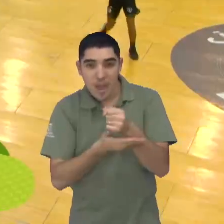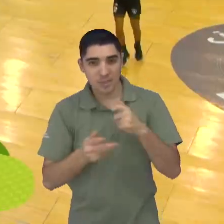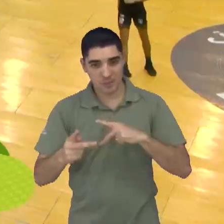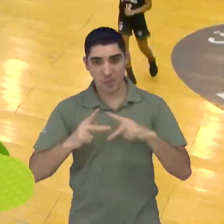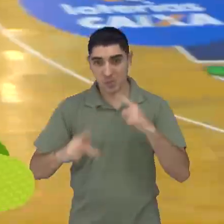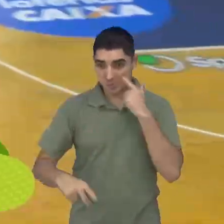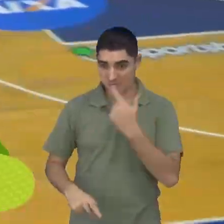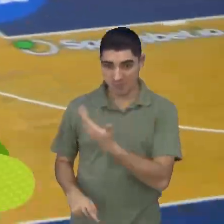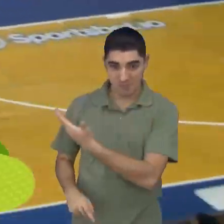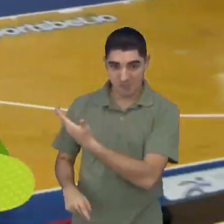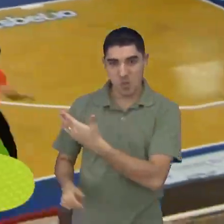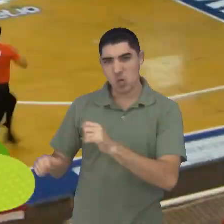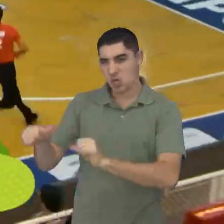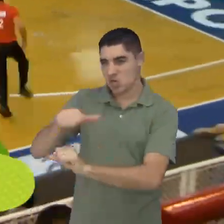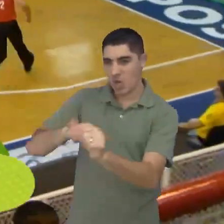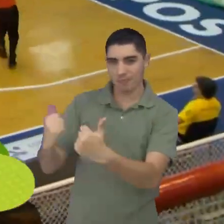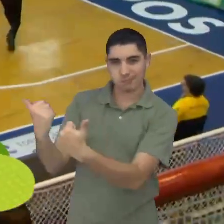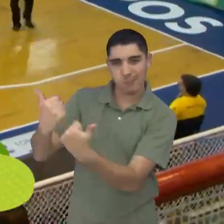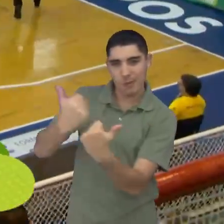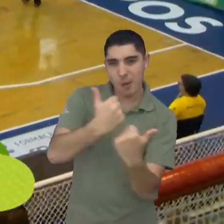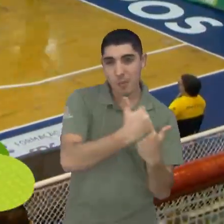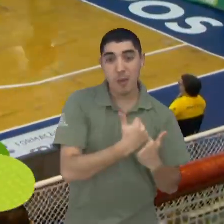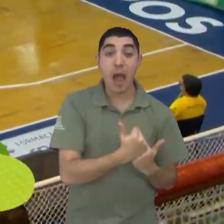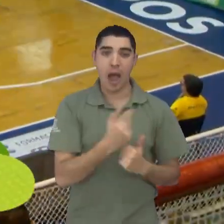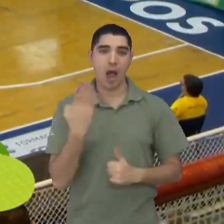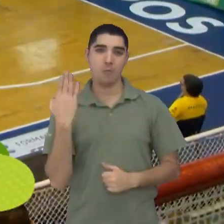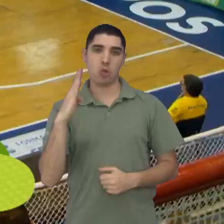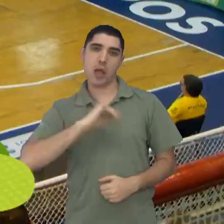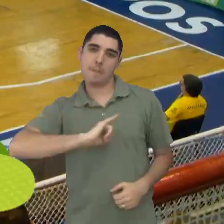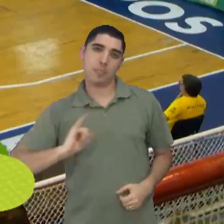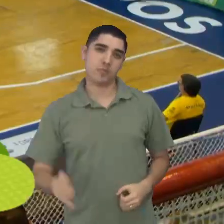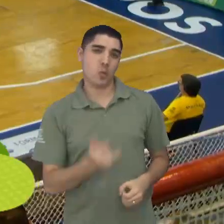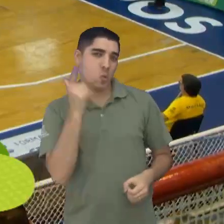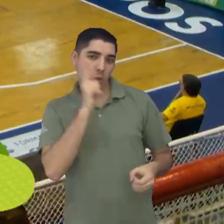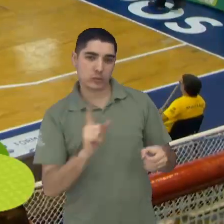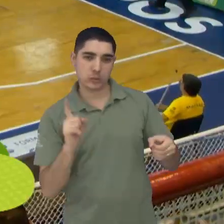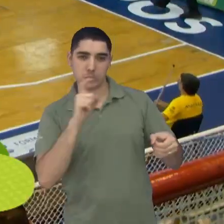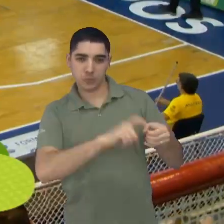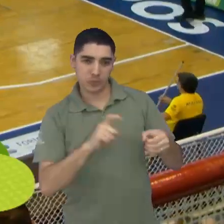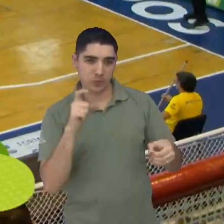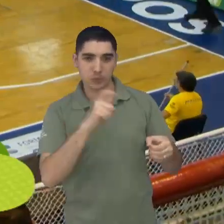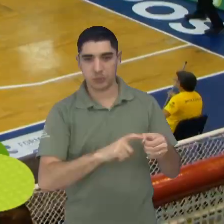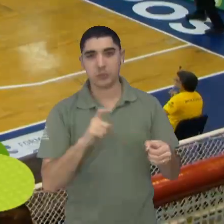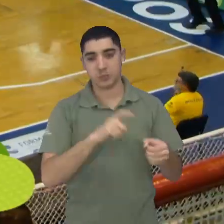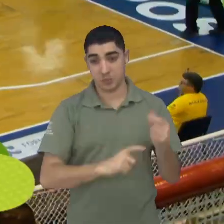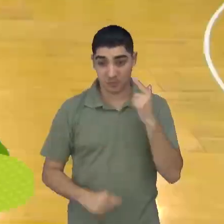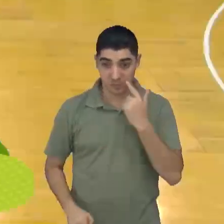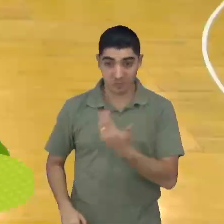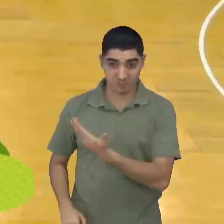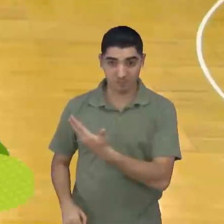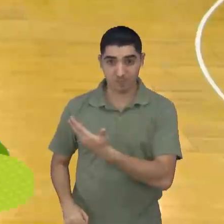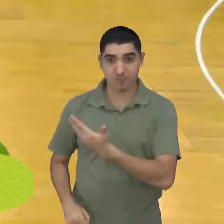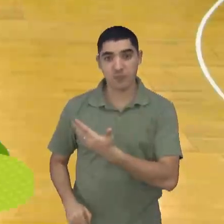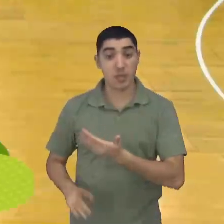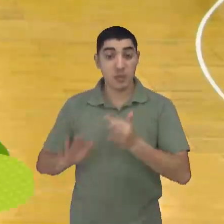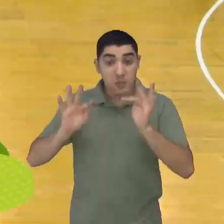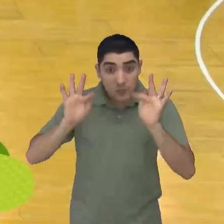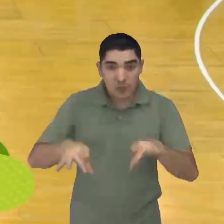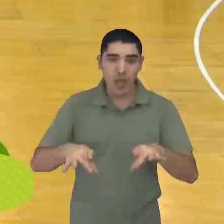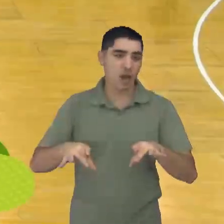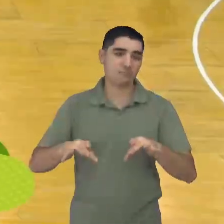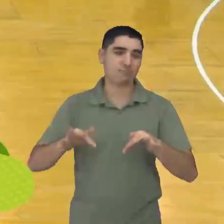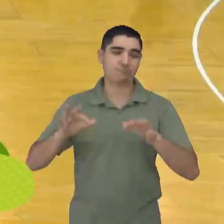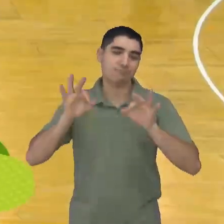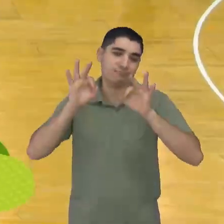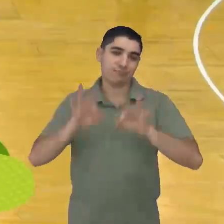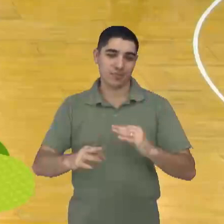time em quadra. E foi aí que o Botafogo aproveitou para fazer os últimos pontos de honra, mas não o suficiente